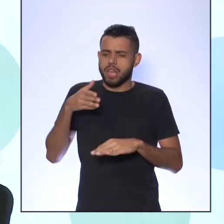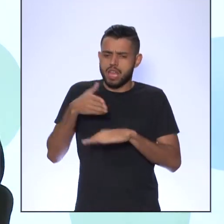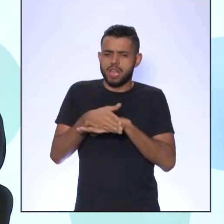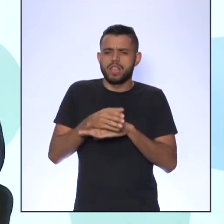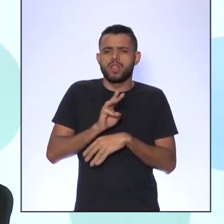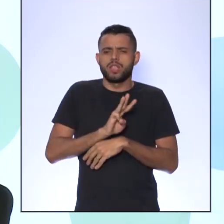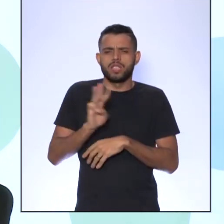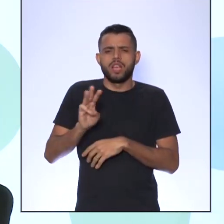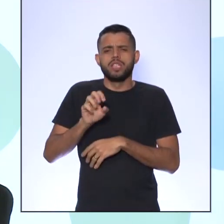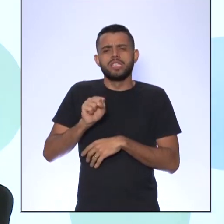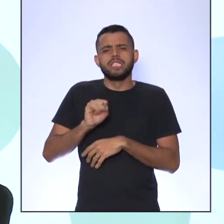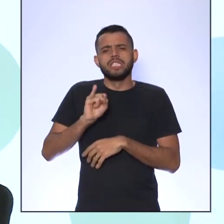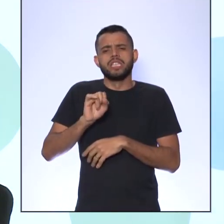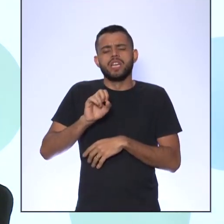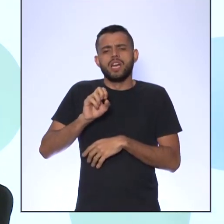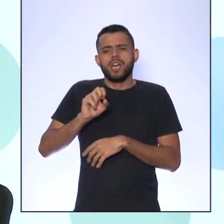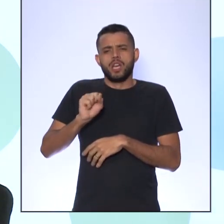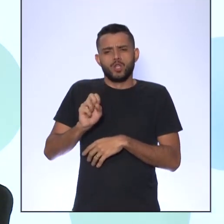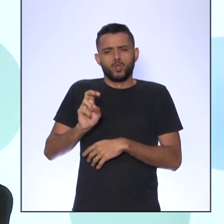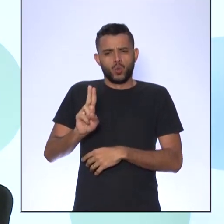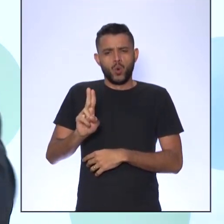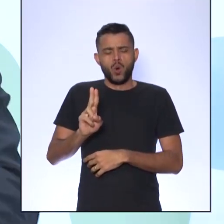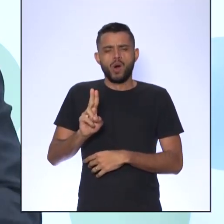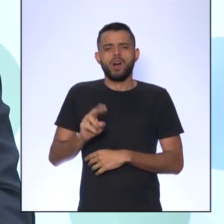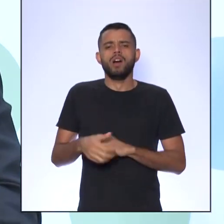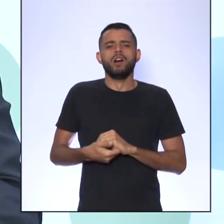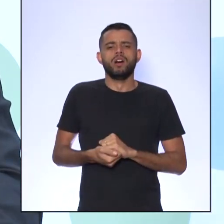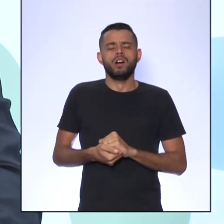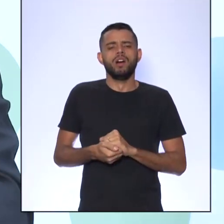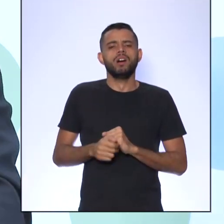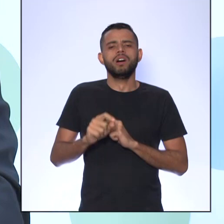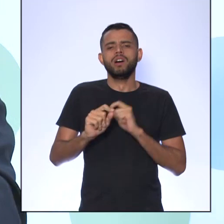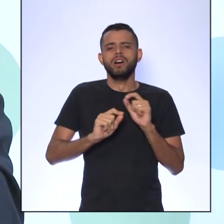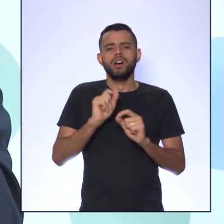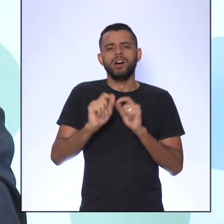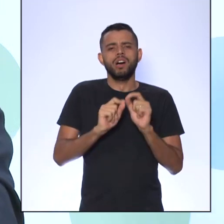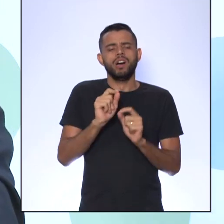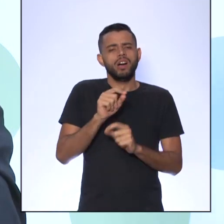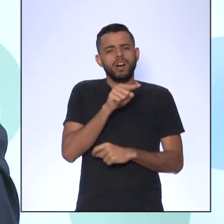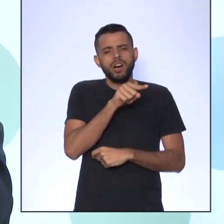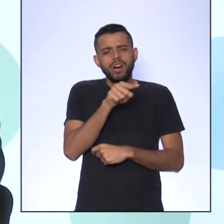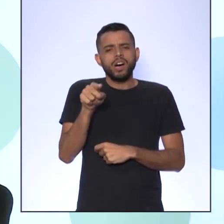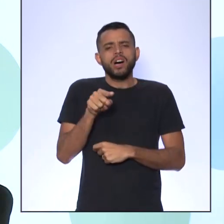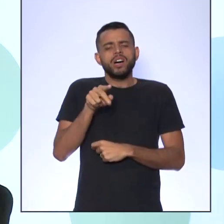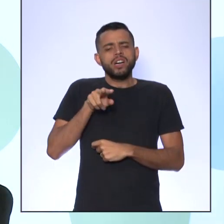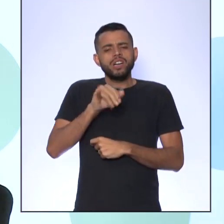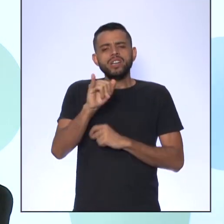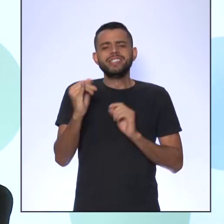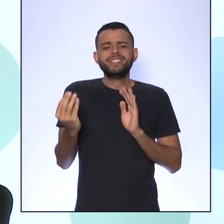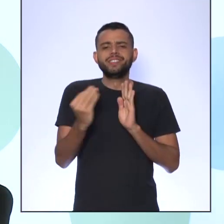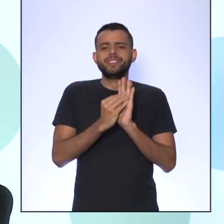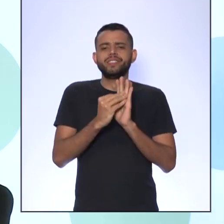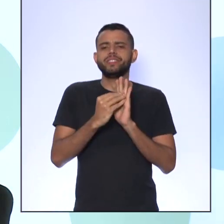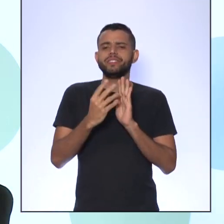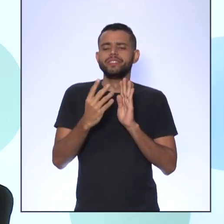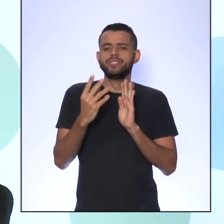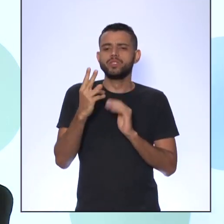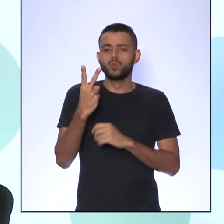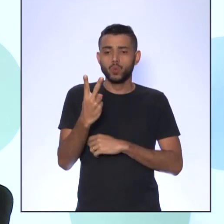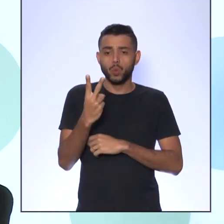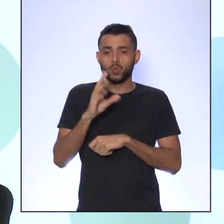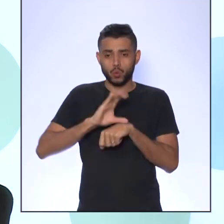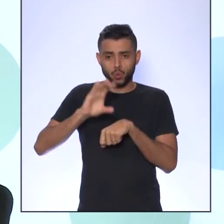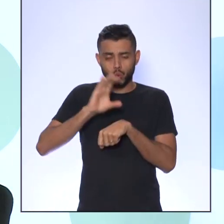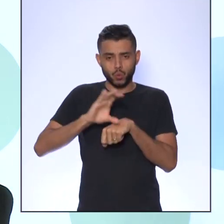entrar agora, sisu.mec.gov.br, ok? E aí você vai selecionar lá 2 faculdades e